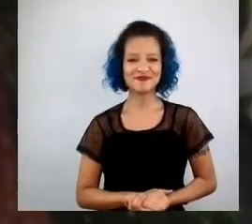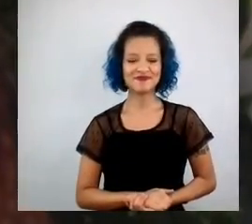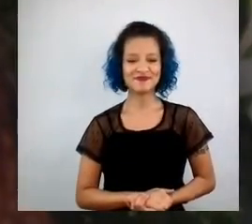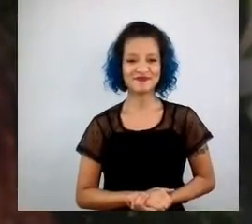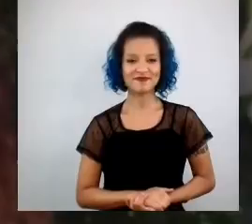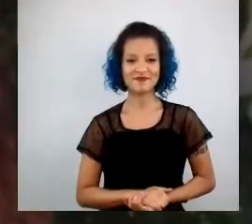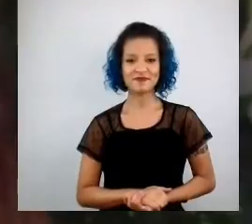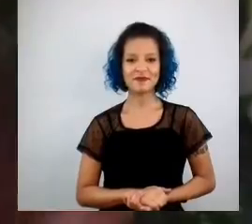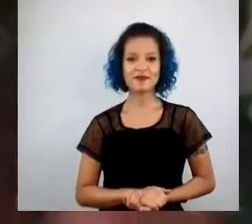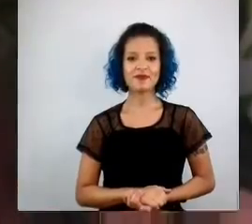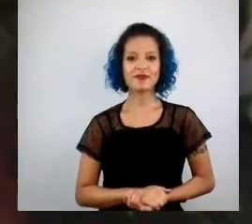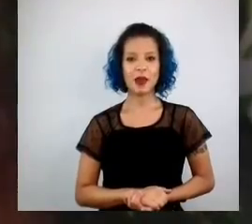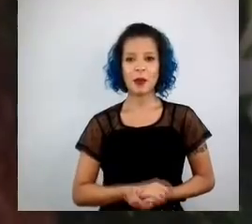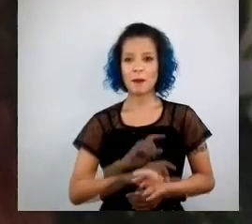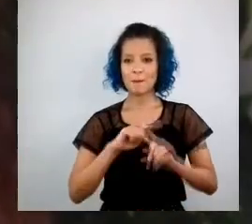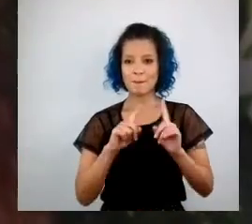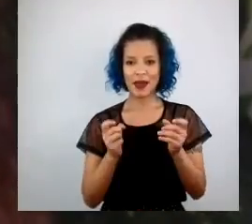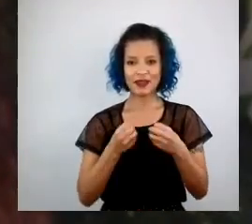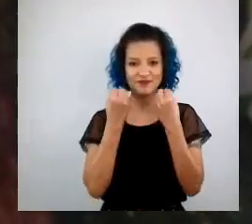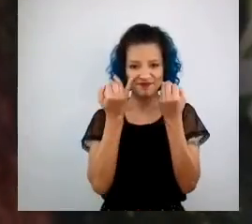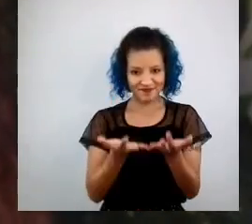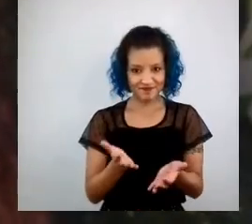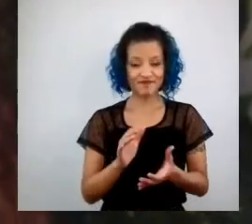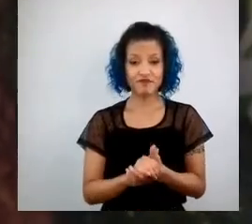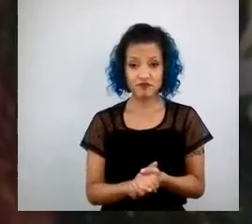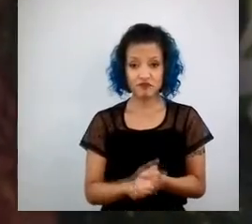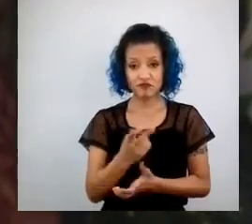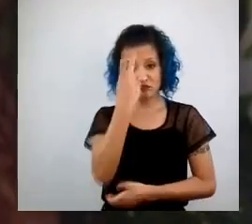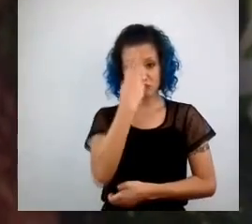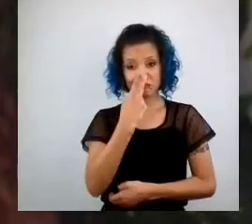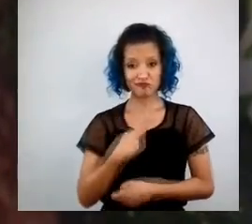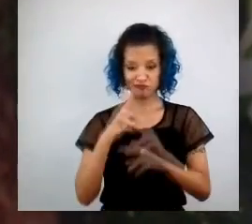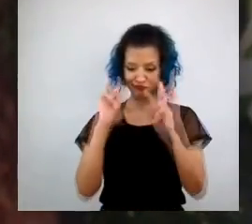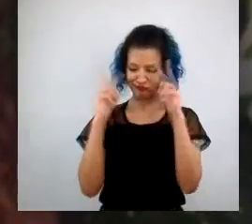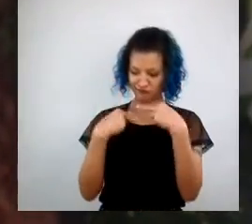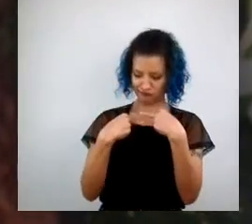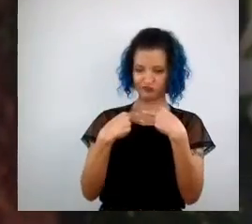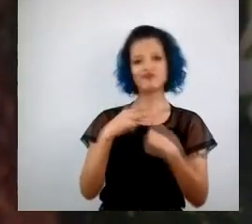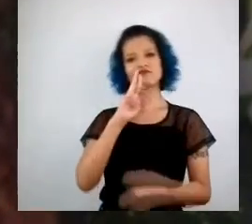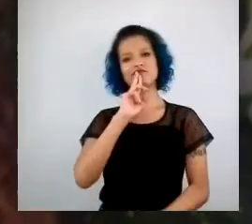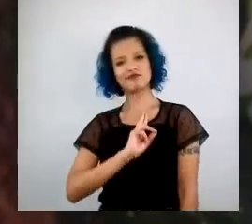reflitam, respondam para vocês mesmos, né? E